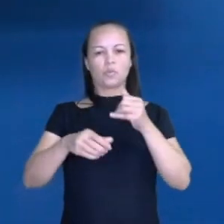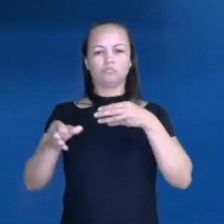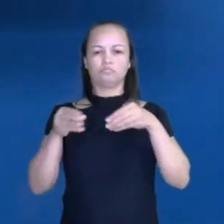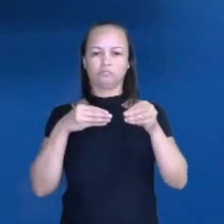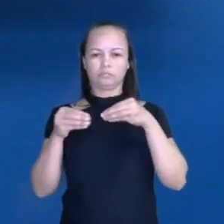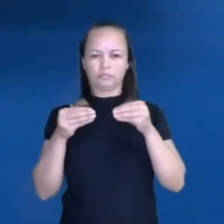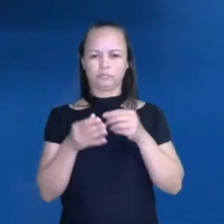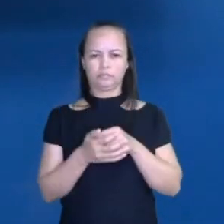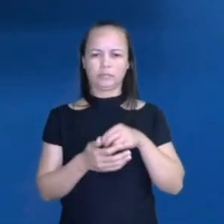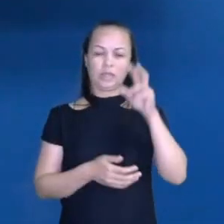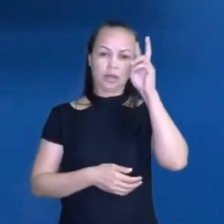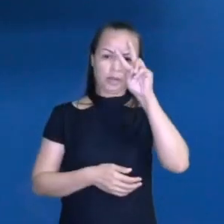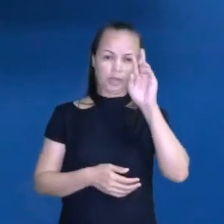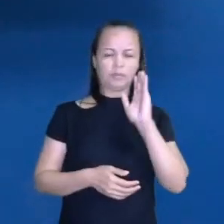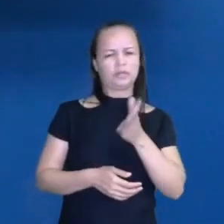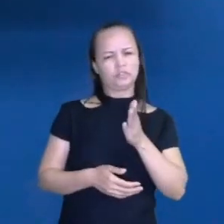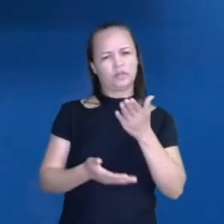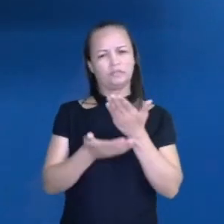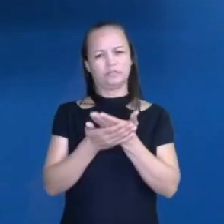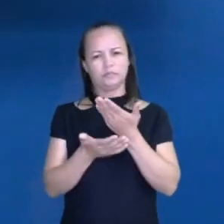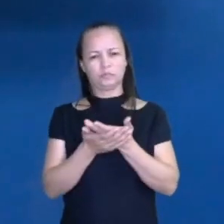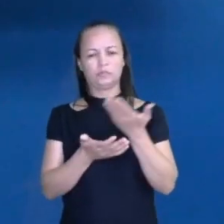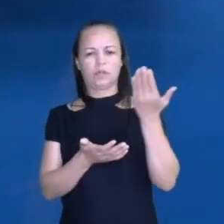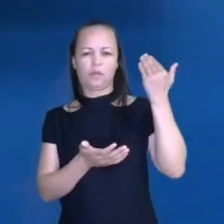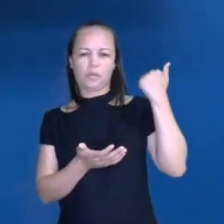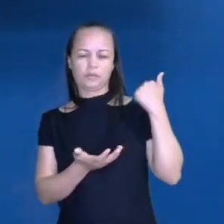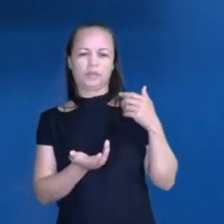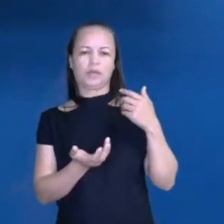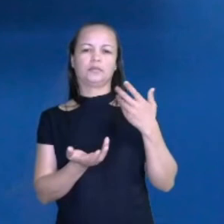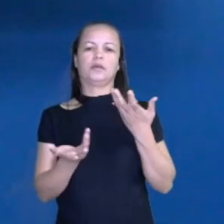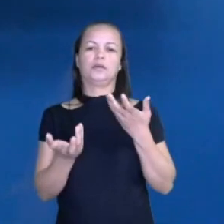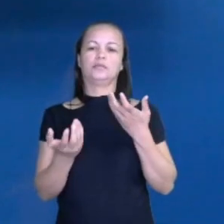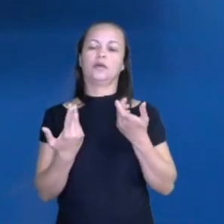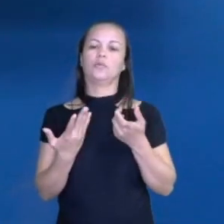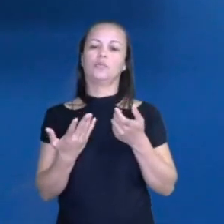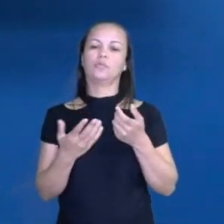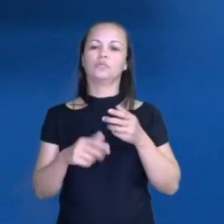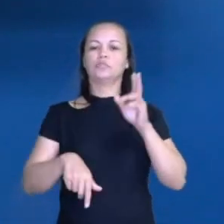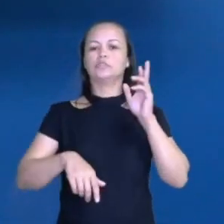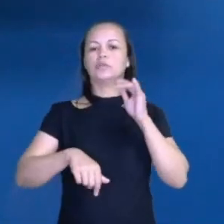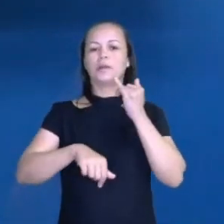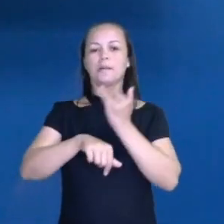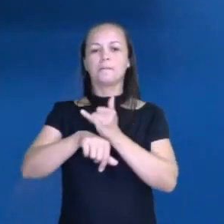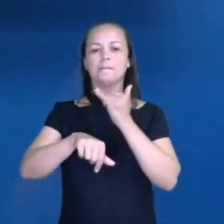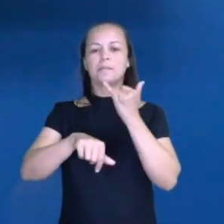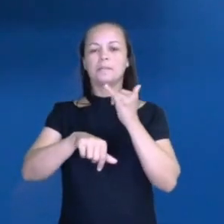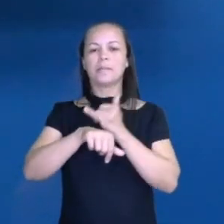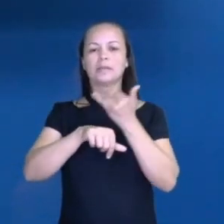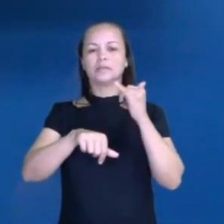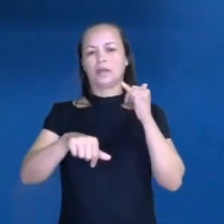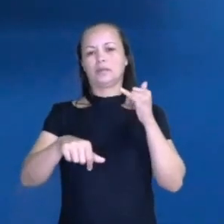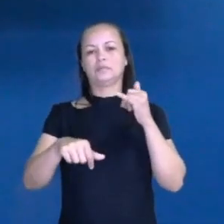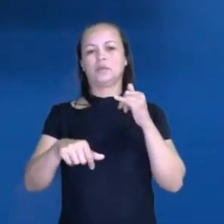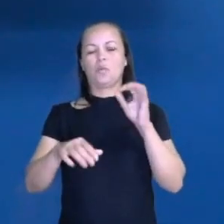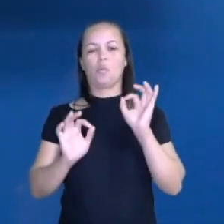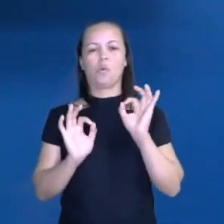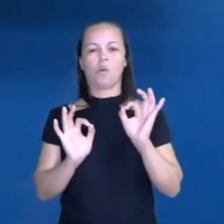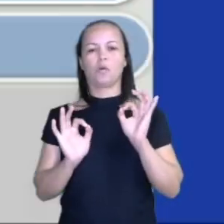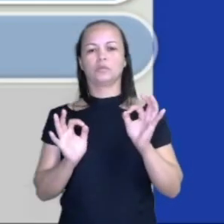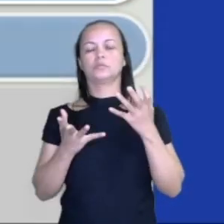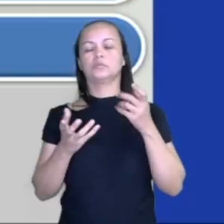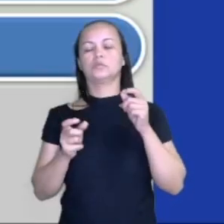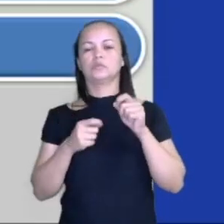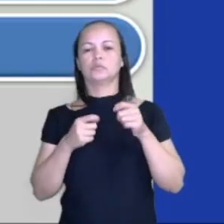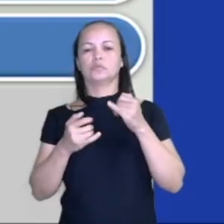povo dos condutores né então os metais são ótimos Condutores e que eletricidade então